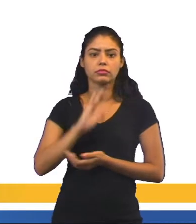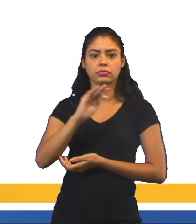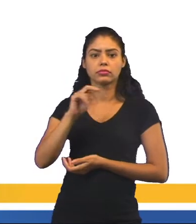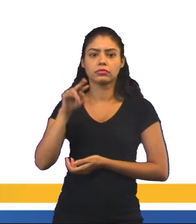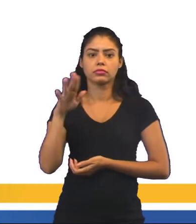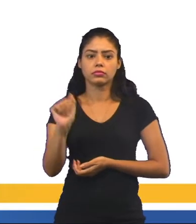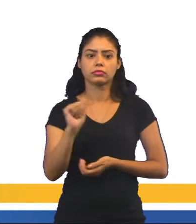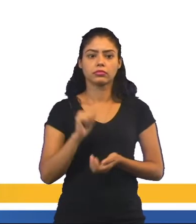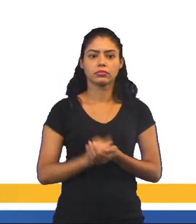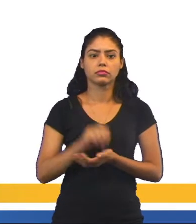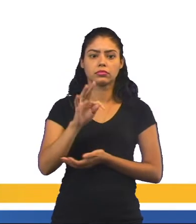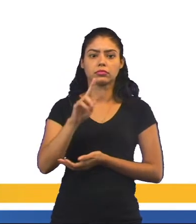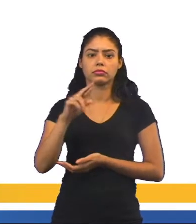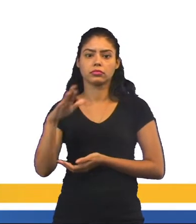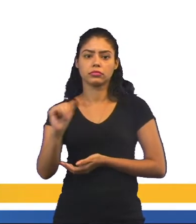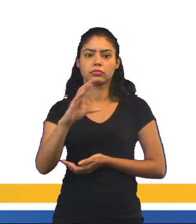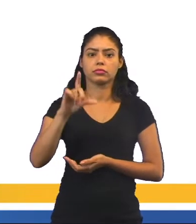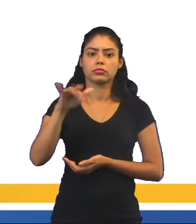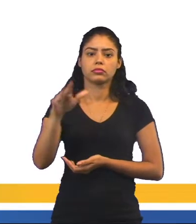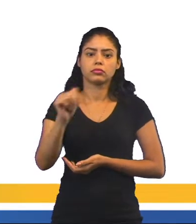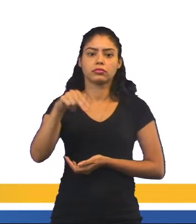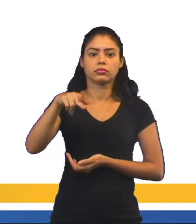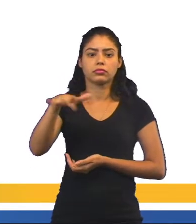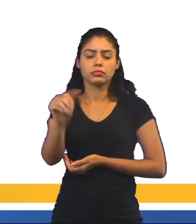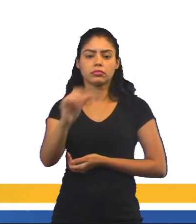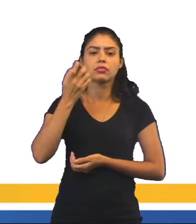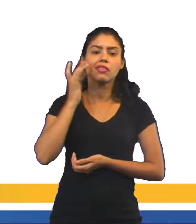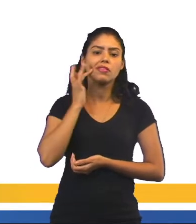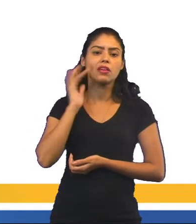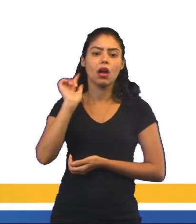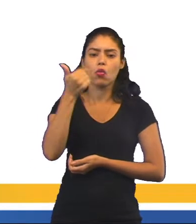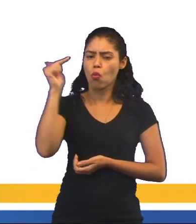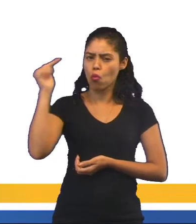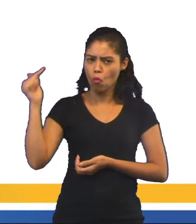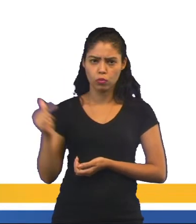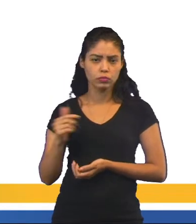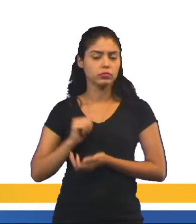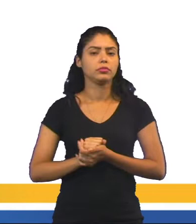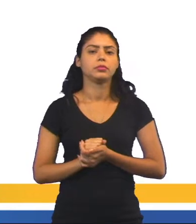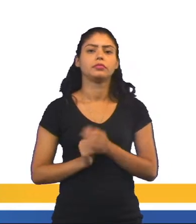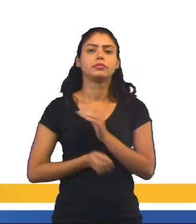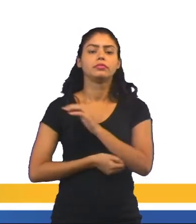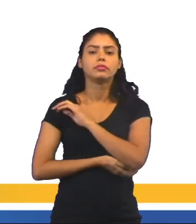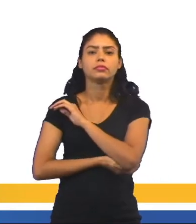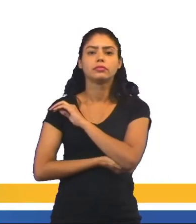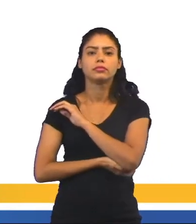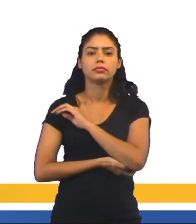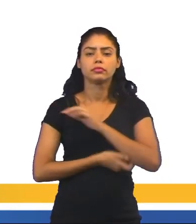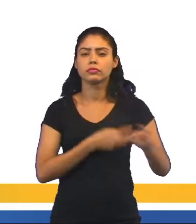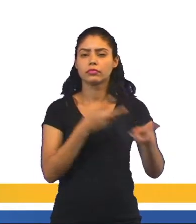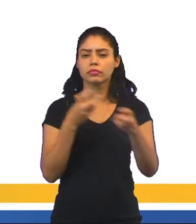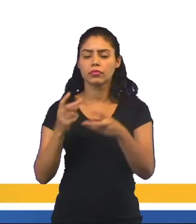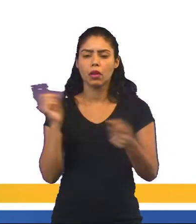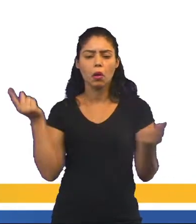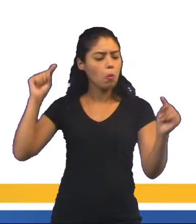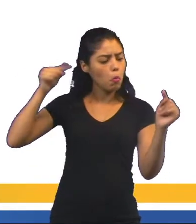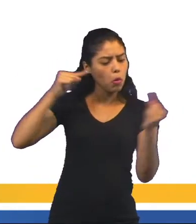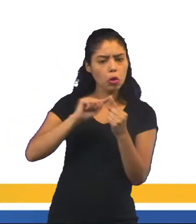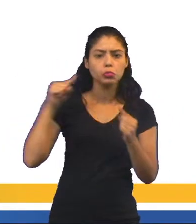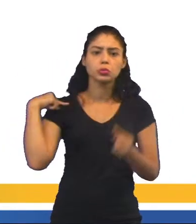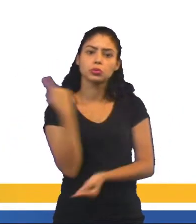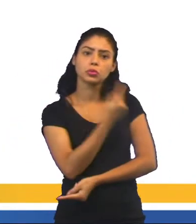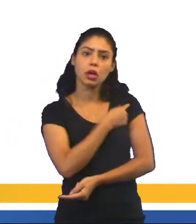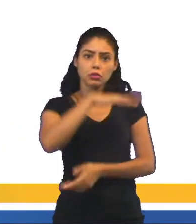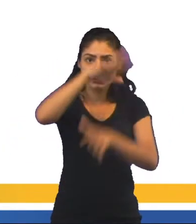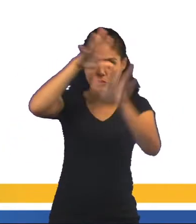tungstênio, tório, calcário, níquel, ouro e muitos outros. E aí você vai perceber que próximo a nós, do